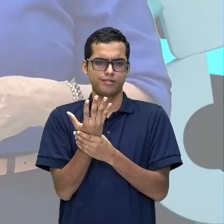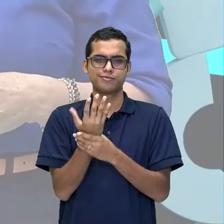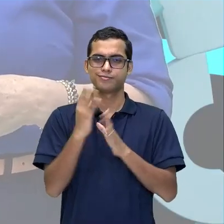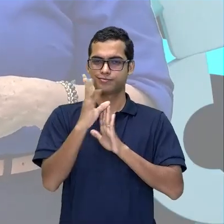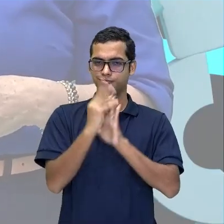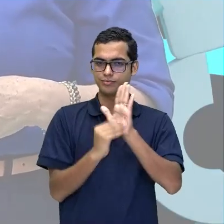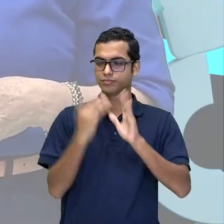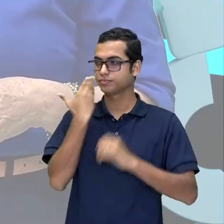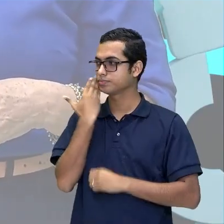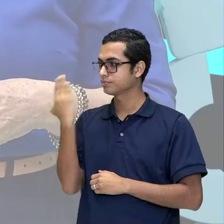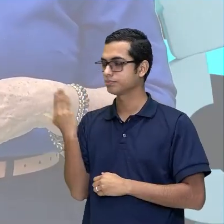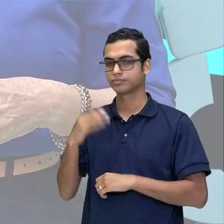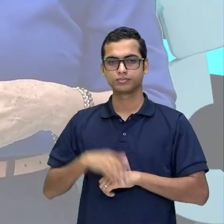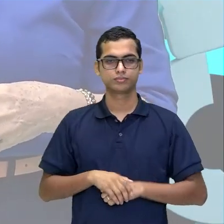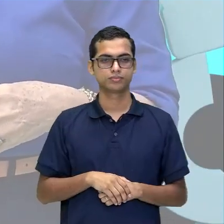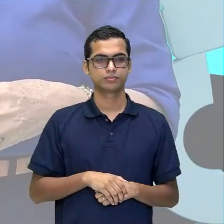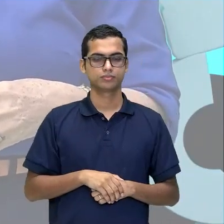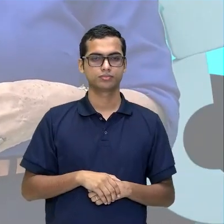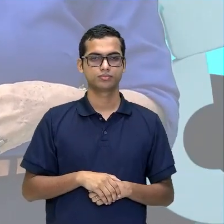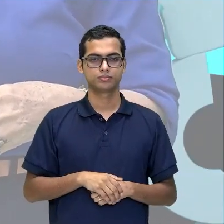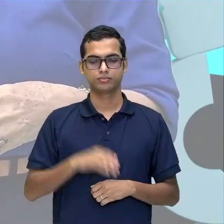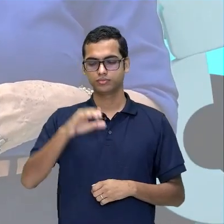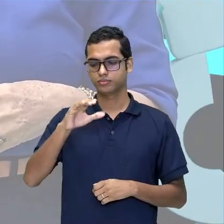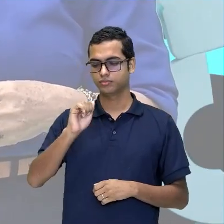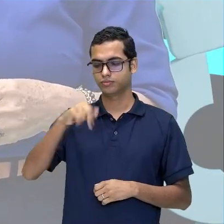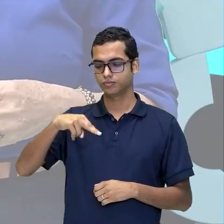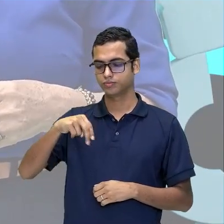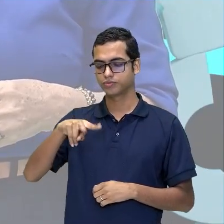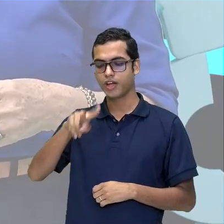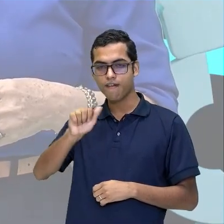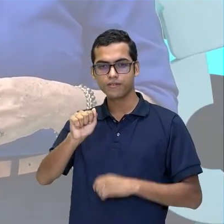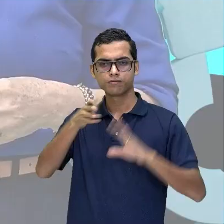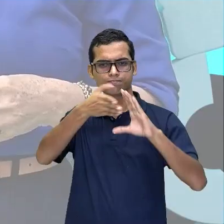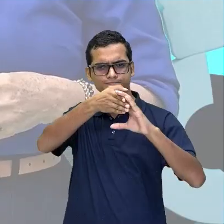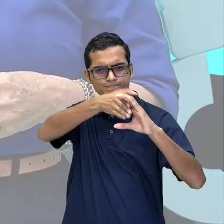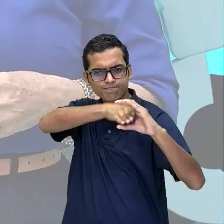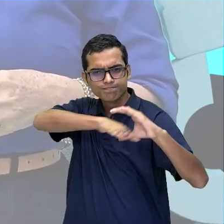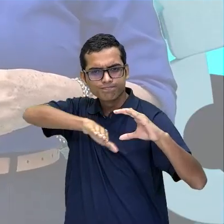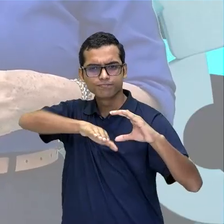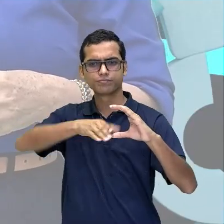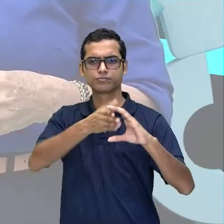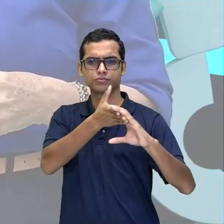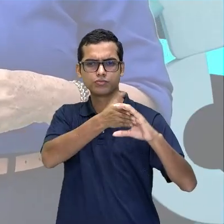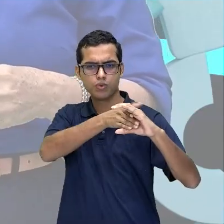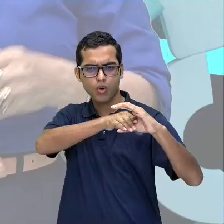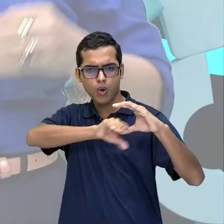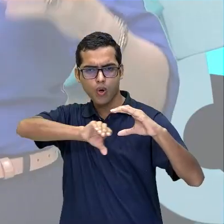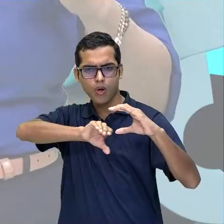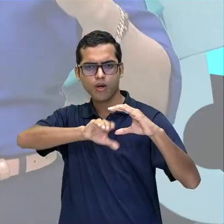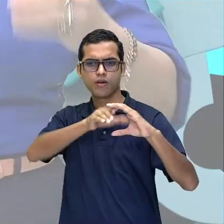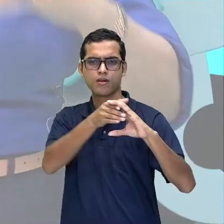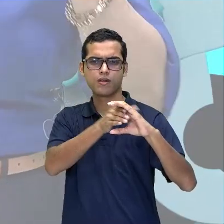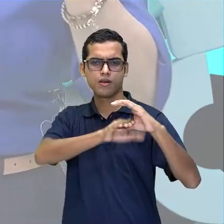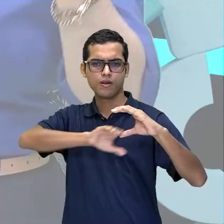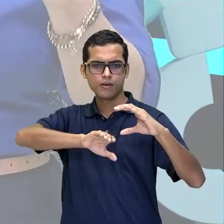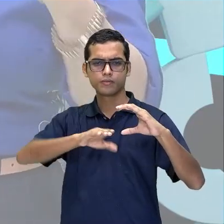digital? Temos aqui as ferramentas são Canva, né? Olha os slides no Canva, ficam